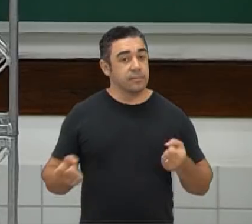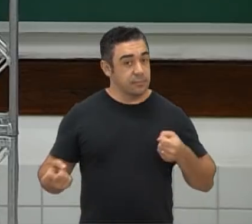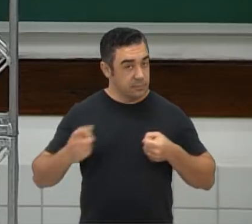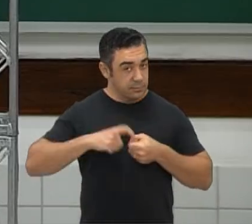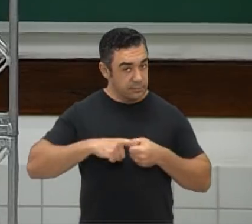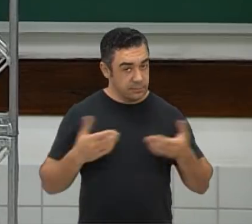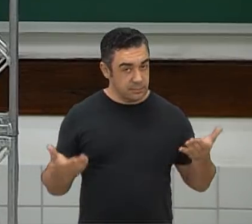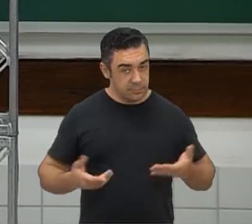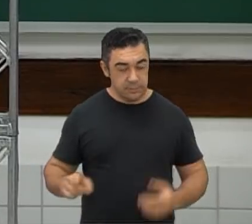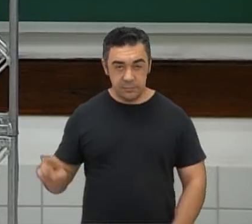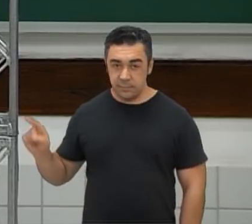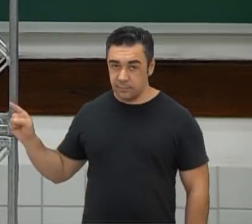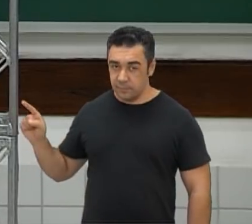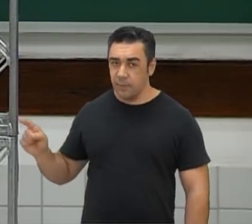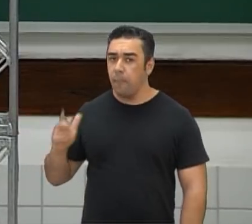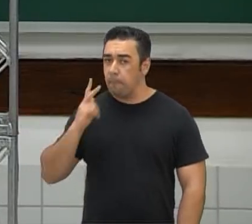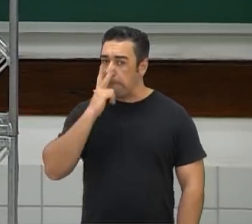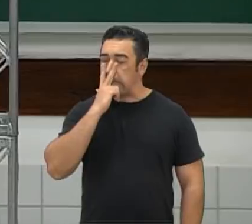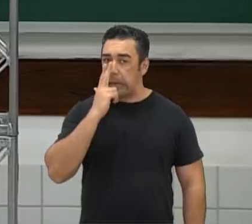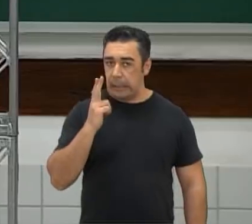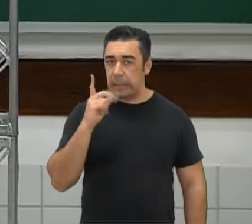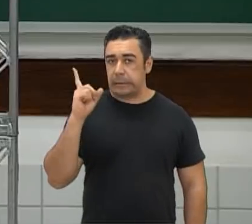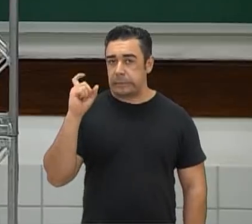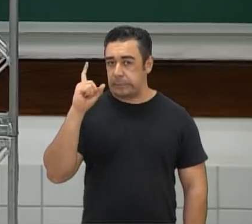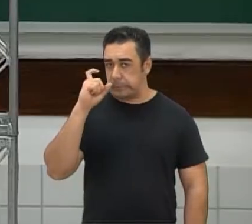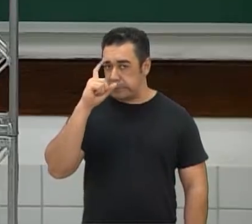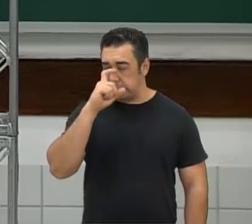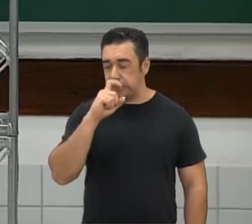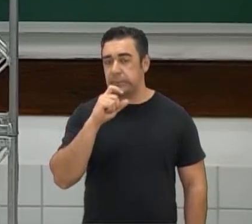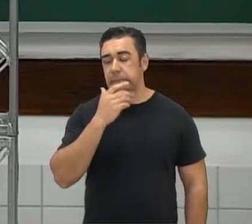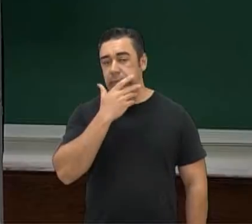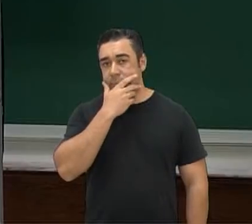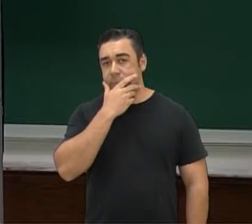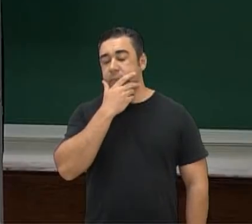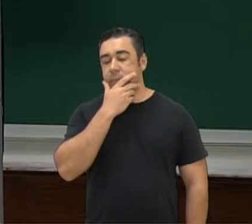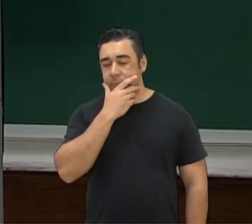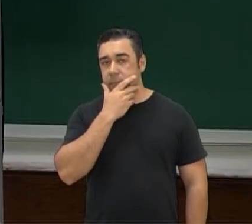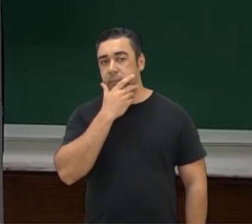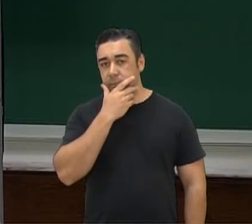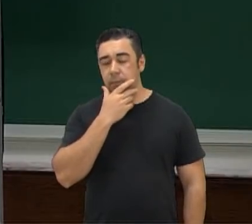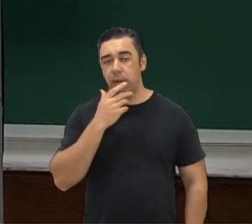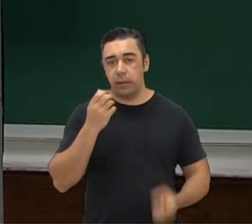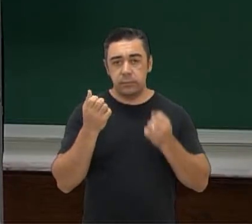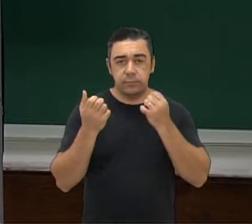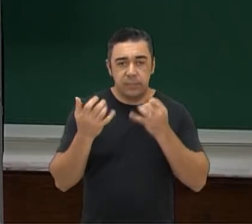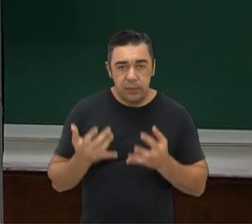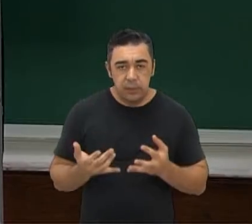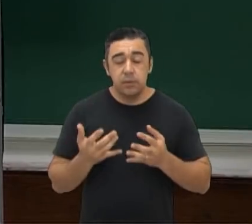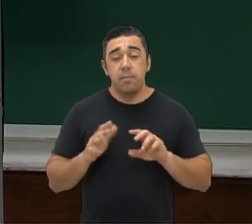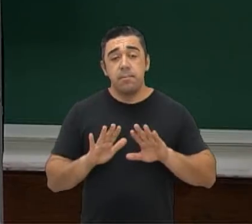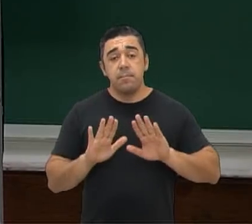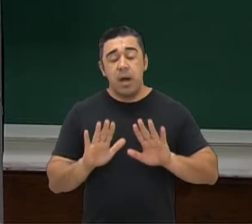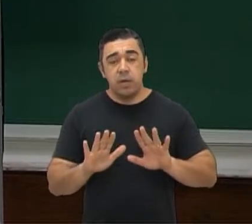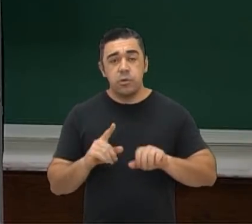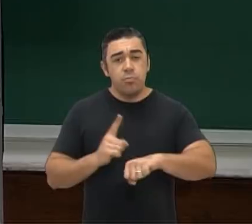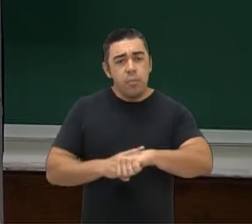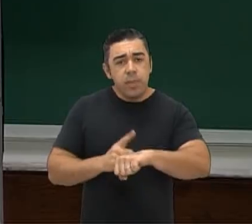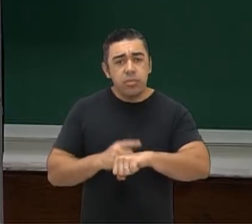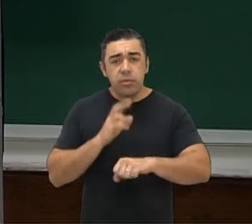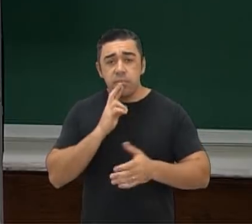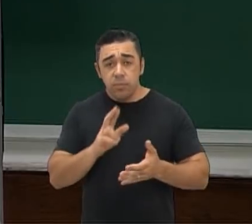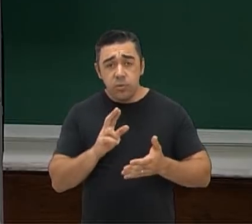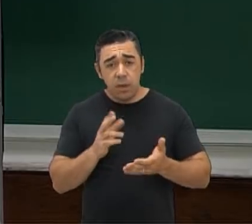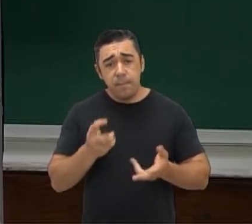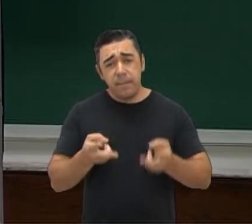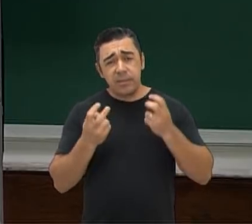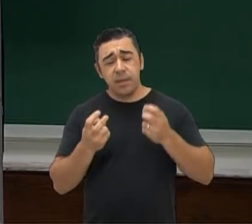Retornando então, pessoal, embora pareçam aí muito difíceis, né, as explicações, mas no momento que a gente vai fazer o exercício, a